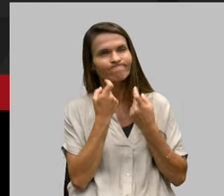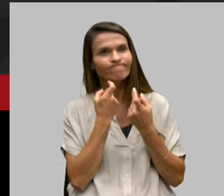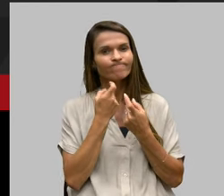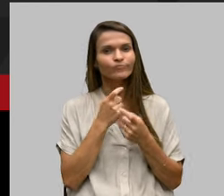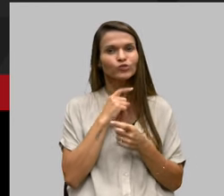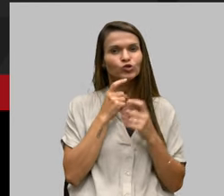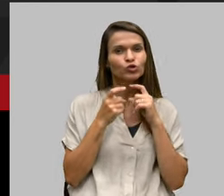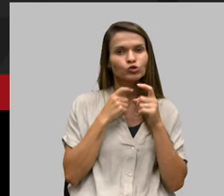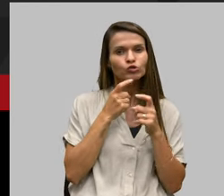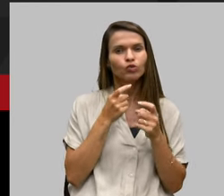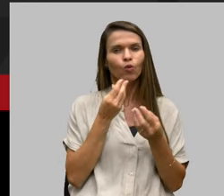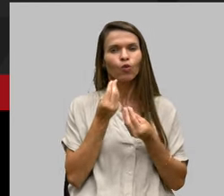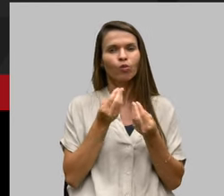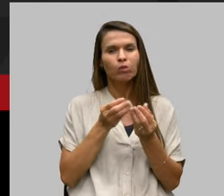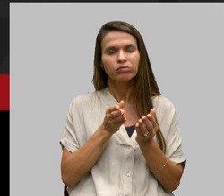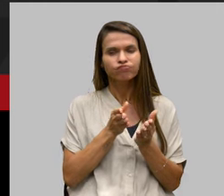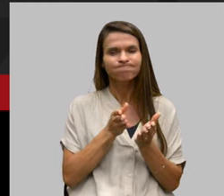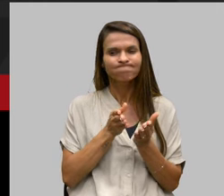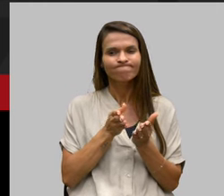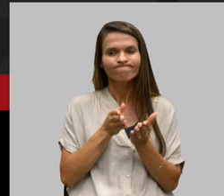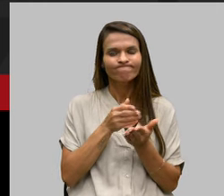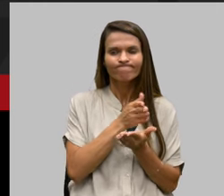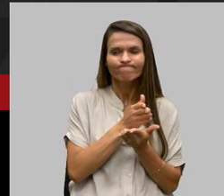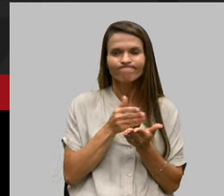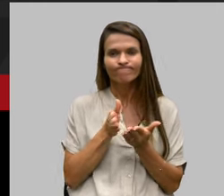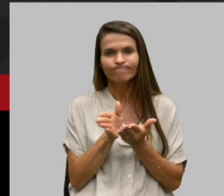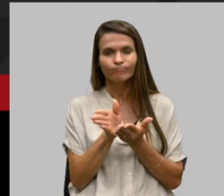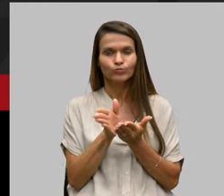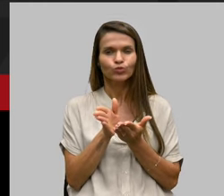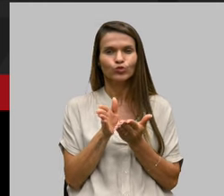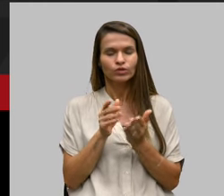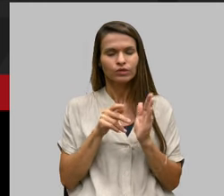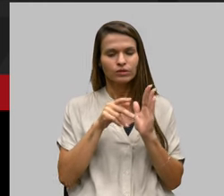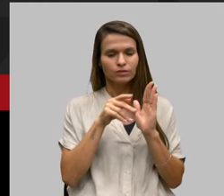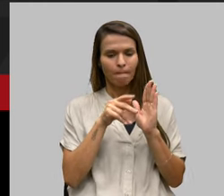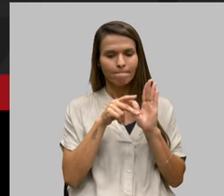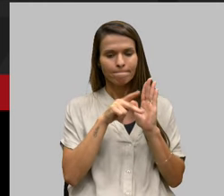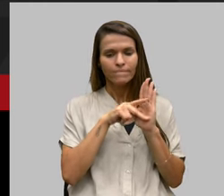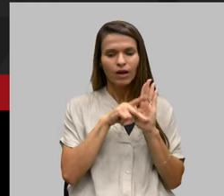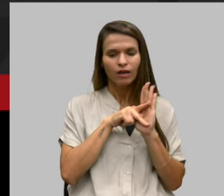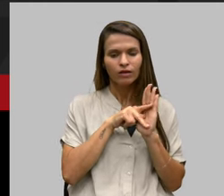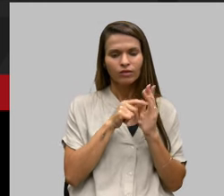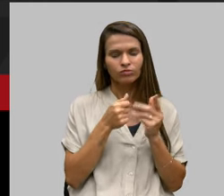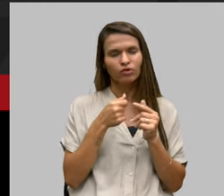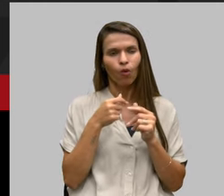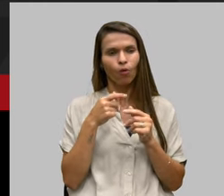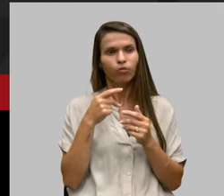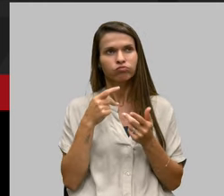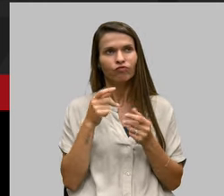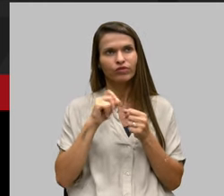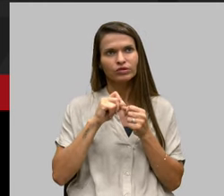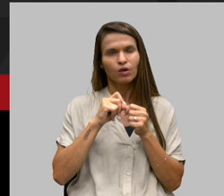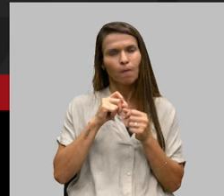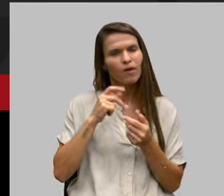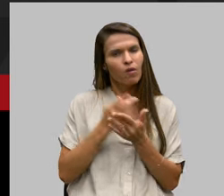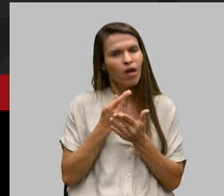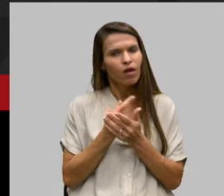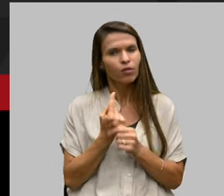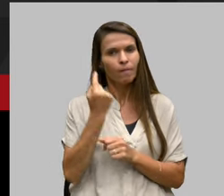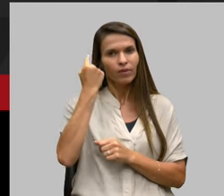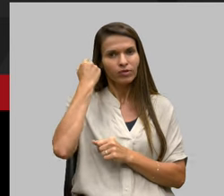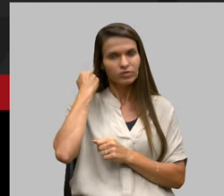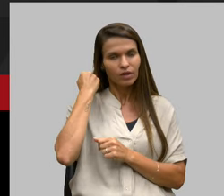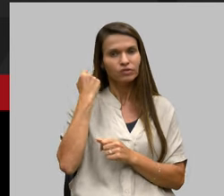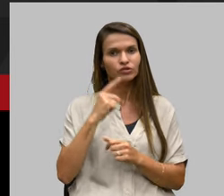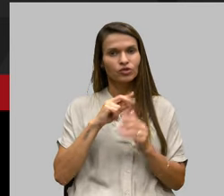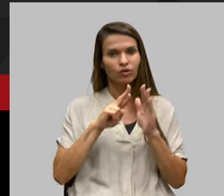viabilidade desse plano de equacionamento né Será que nós estamos cometendo os mesmos erros do passado que era quando nós iniciávamos os regimes próprios Sem